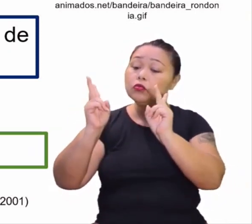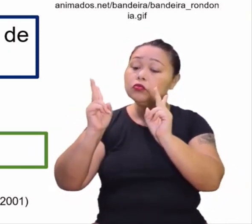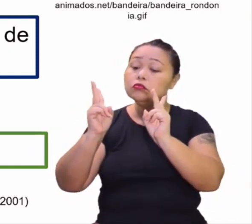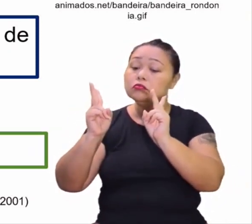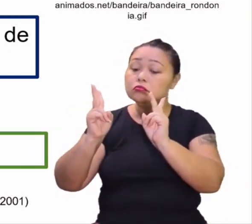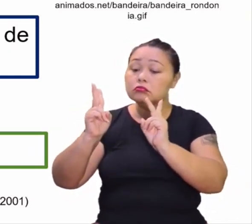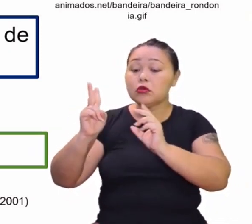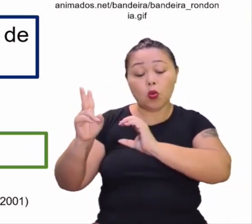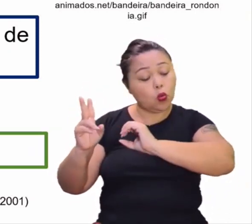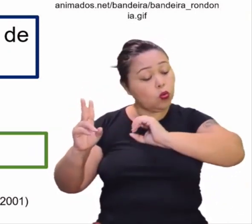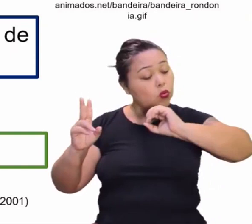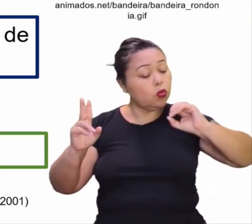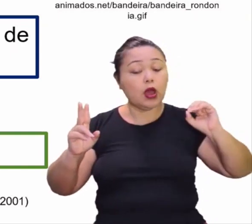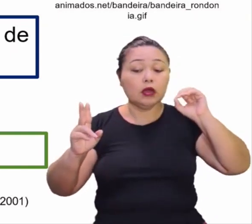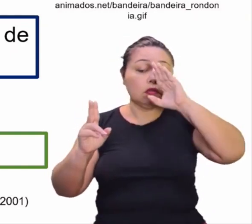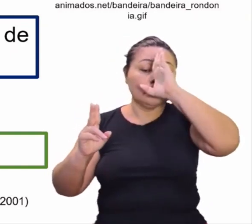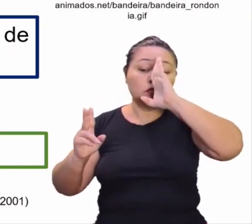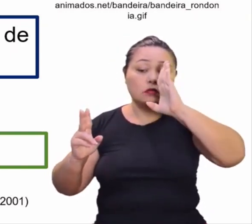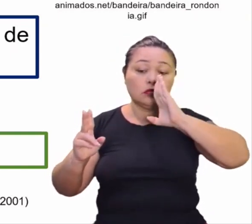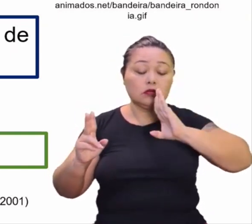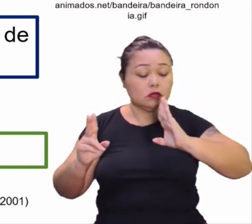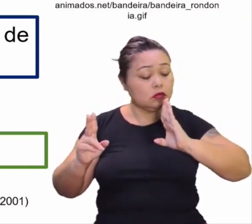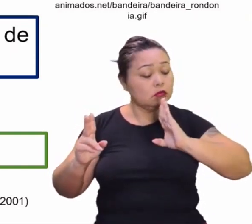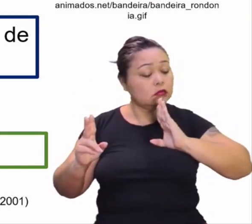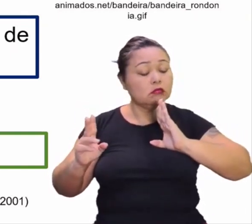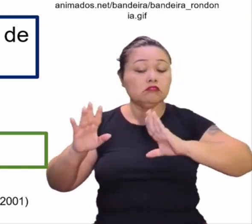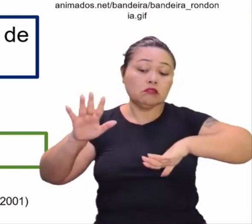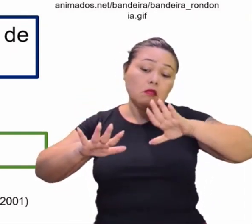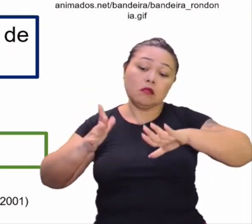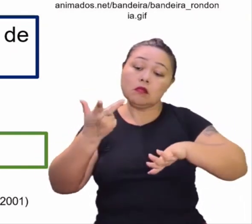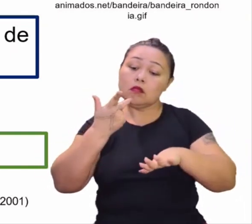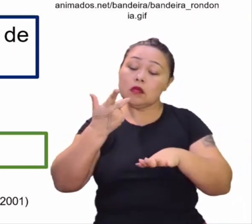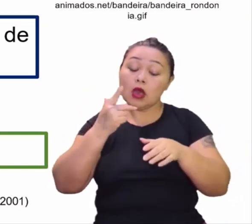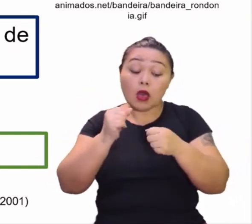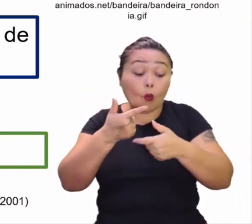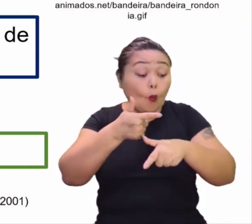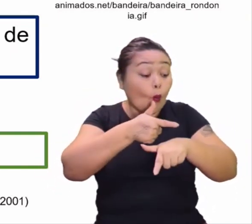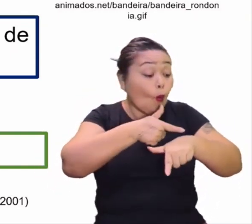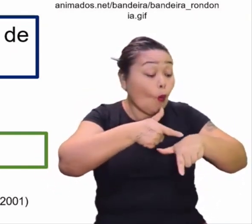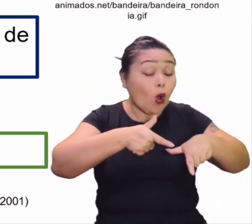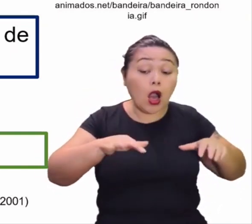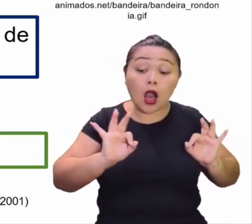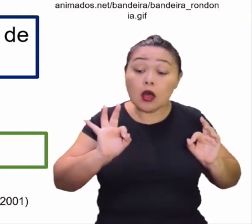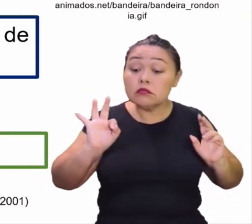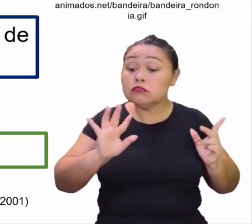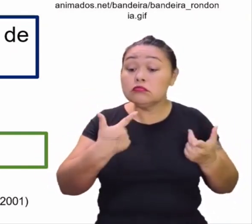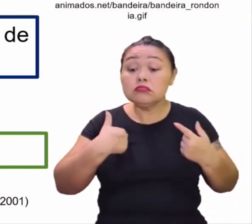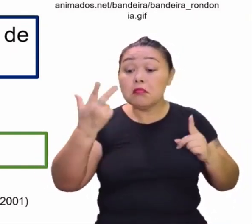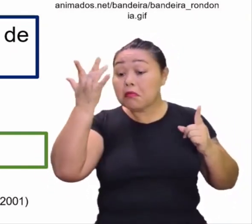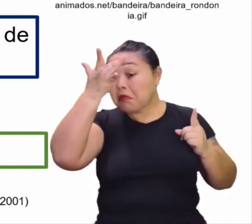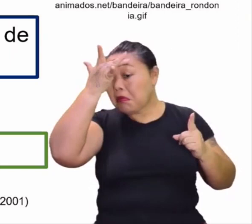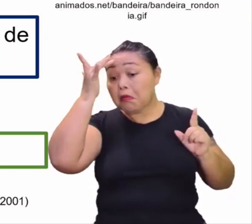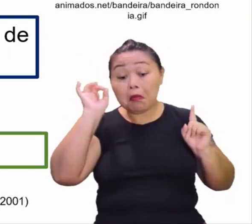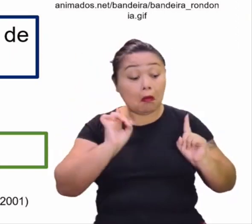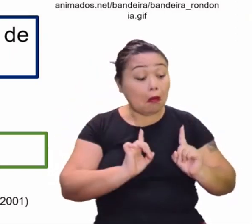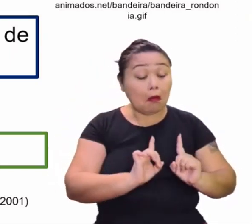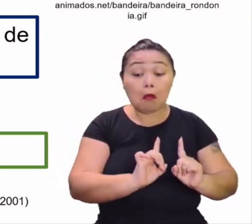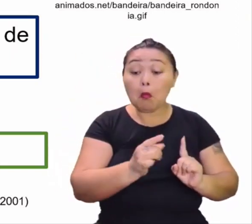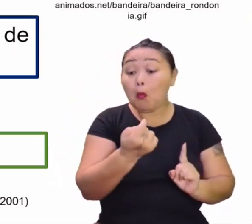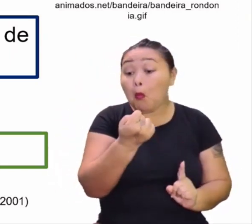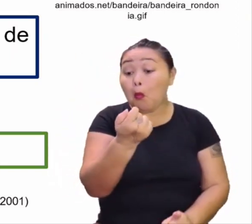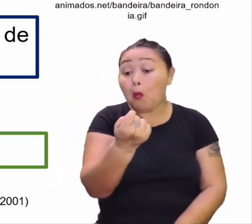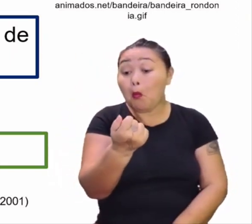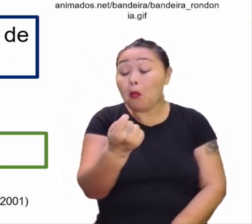esse oeste do Brasil, Muito bem. que era, mais ou menos, podemos dizer, um vazio demográfico. Exato. Então,